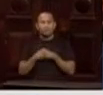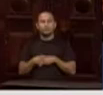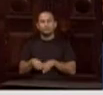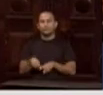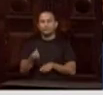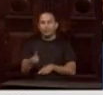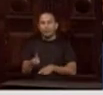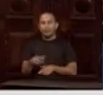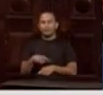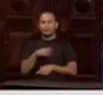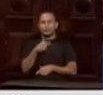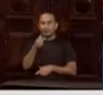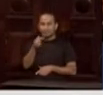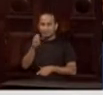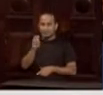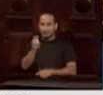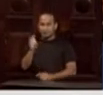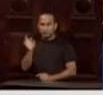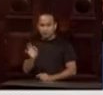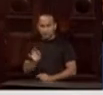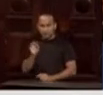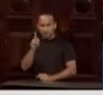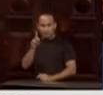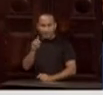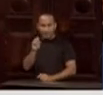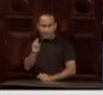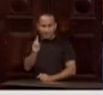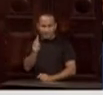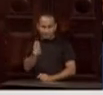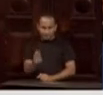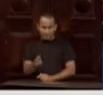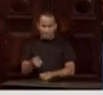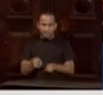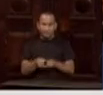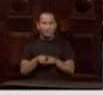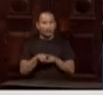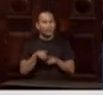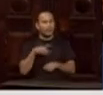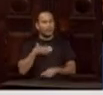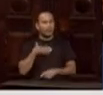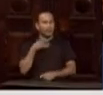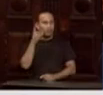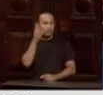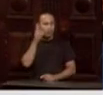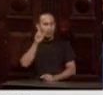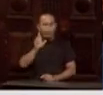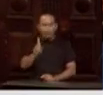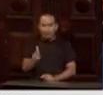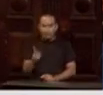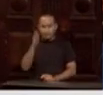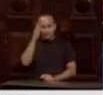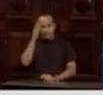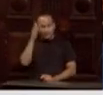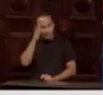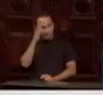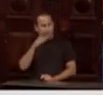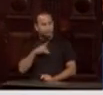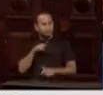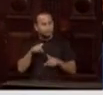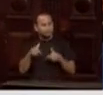que 75% da bancada do PSDB, tanto eu quanto o deputado Luiz Paulo, nós votamos sabendo que estávamos